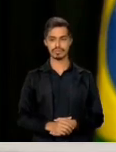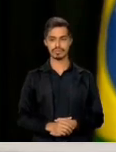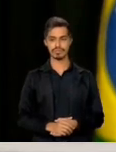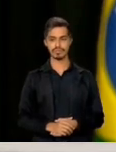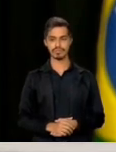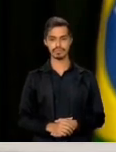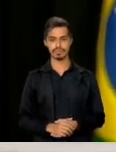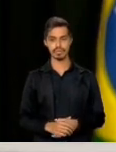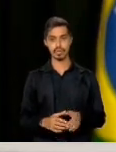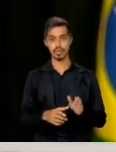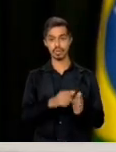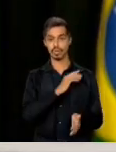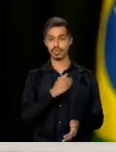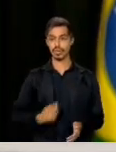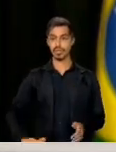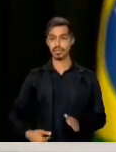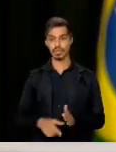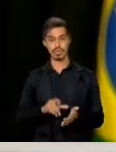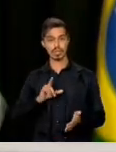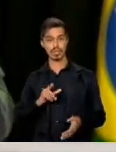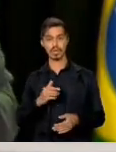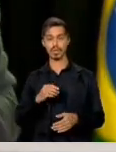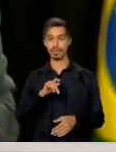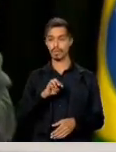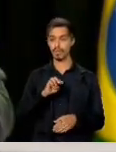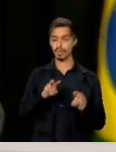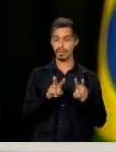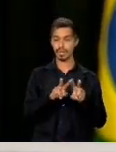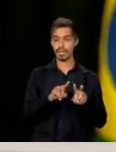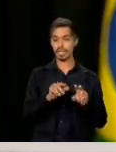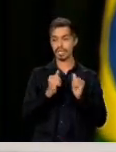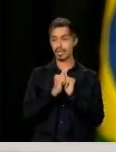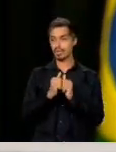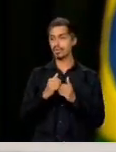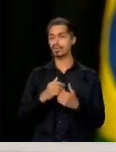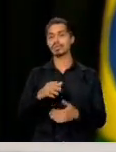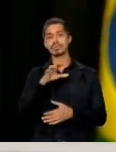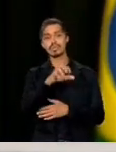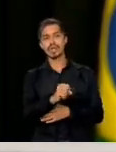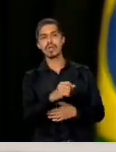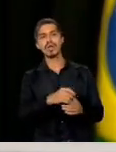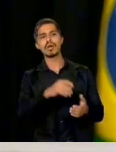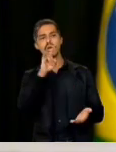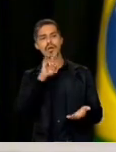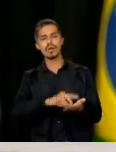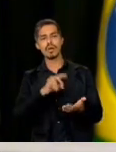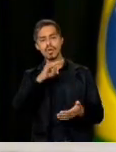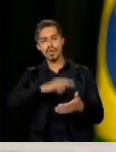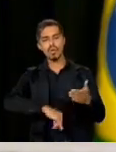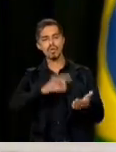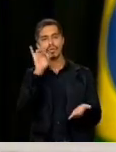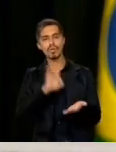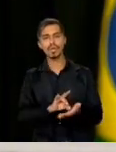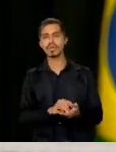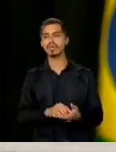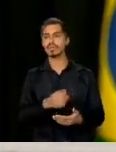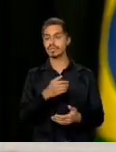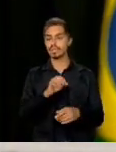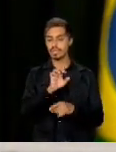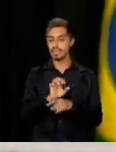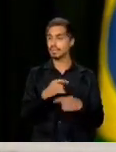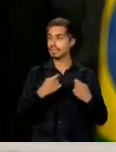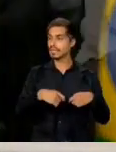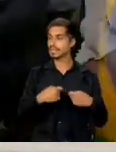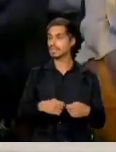No governo anterior, o Wellington e eu, para podermos pegar uma operação de crédito que o Estado tinha direito, atestado pelo ministro da Economia, nós tivemos que recorrer